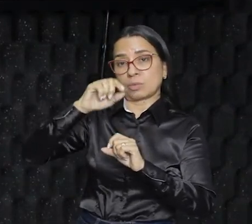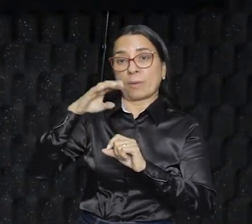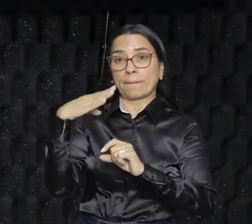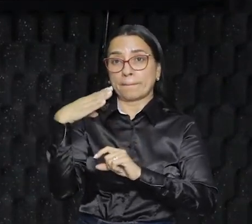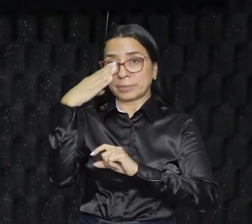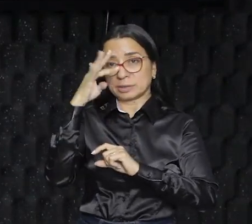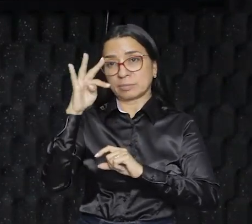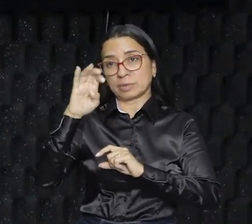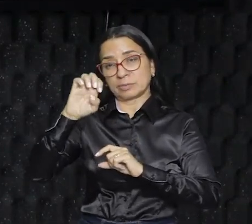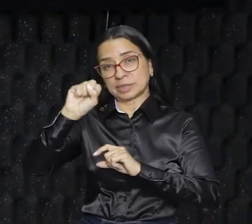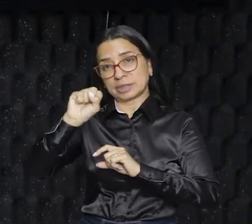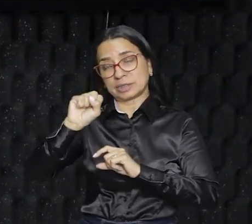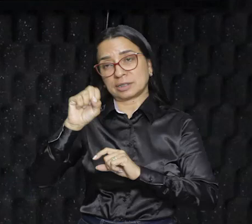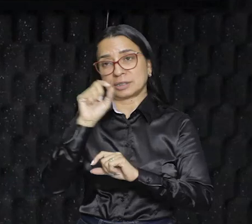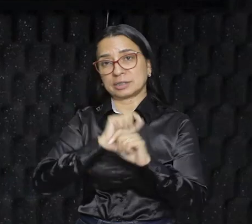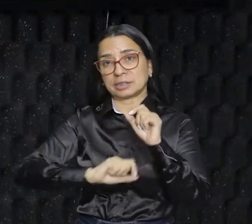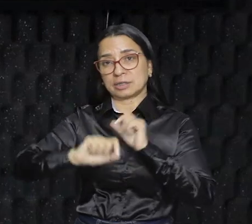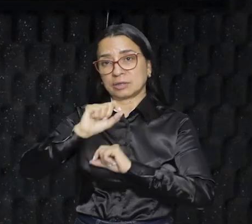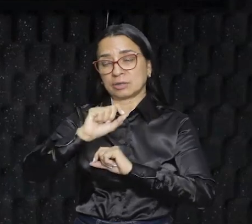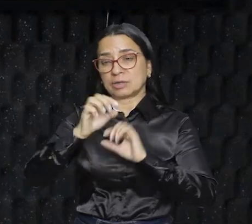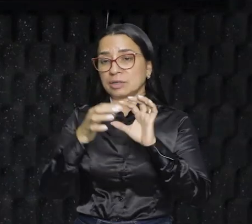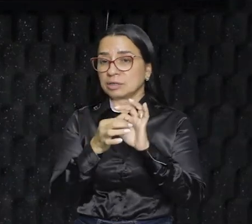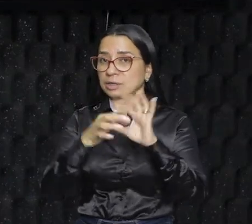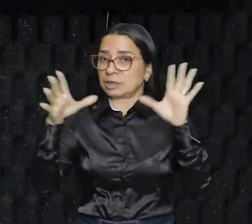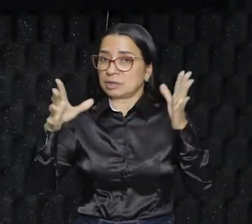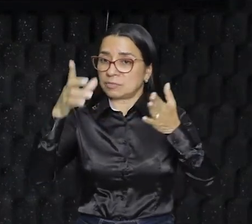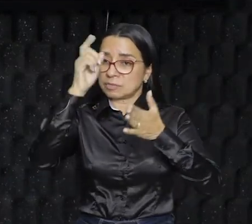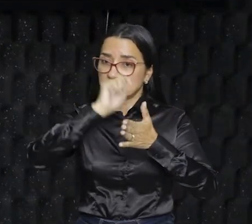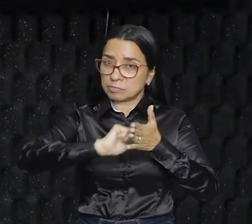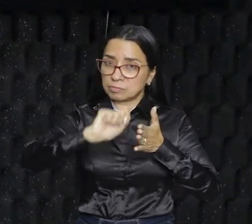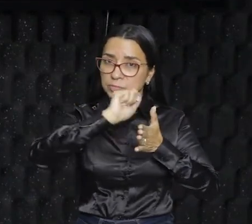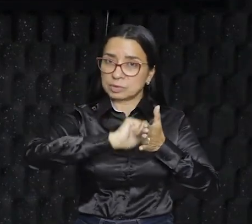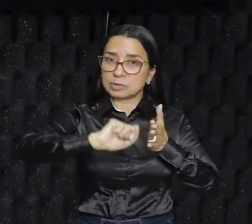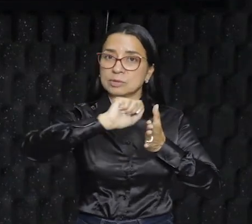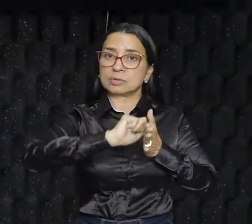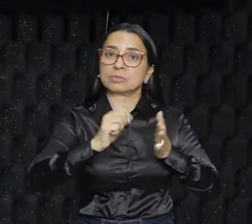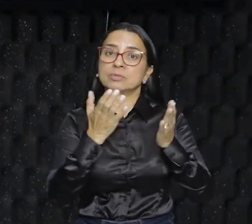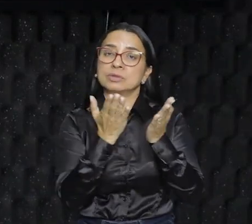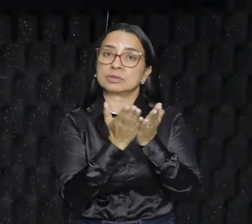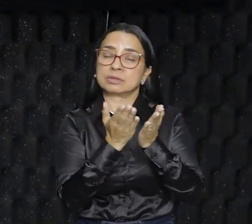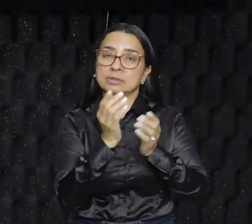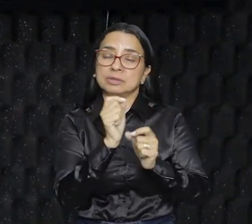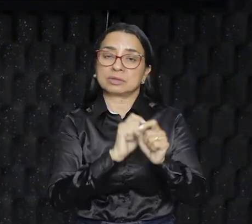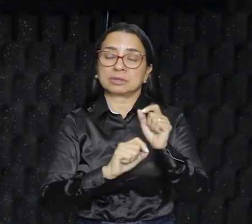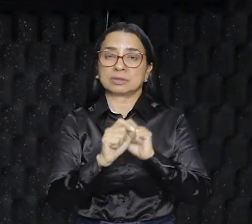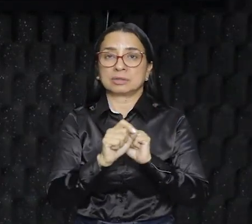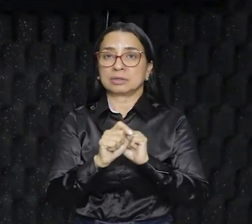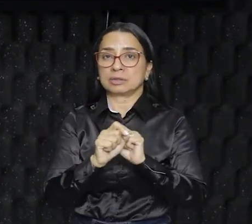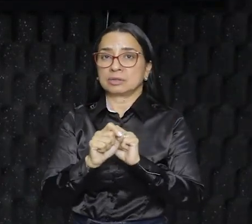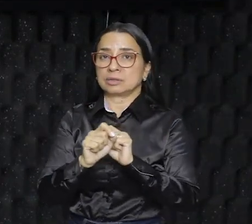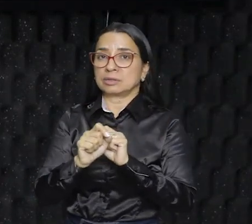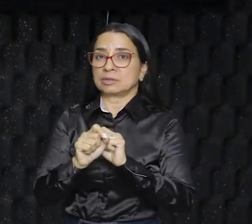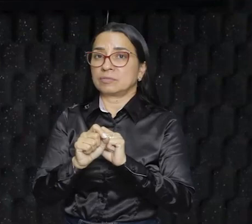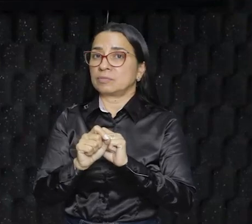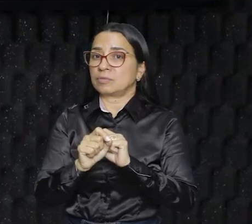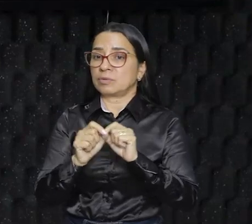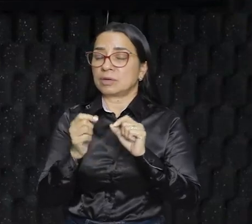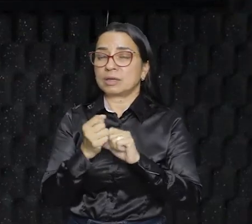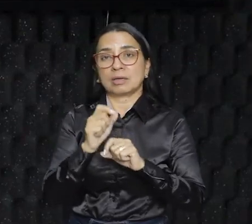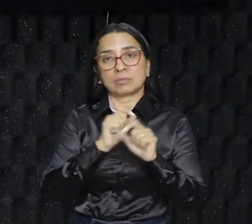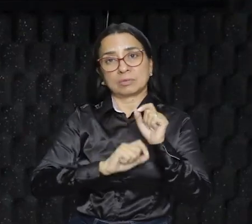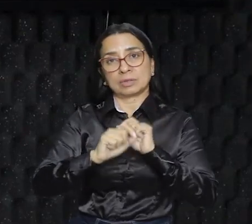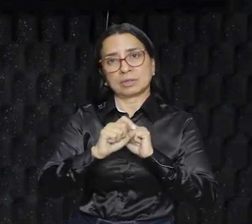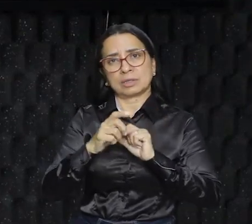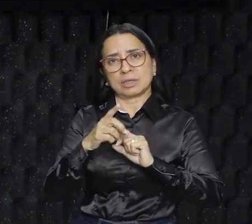Lutero foi a tese da livre escritura sagrada, que foi favorecido pela própria invenção